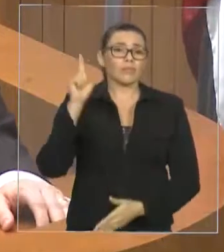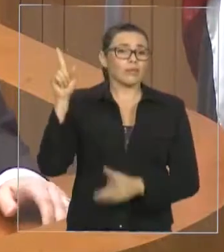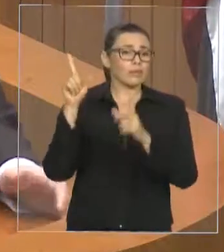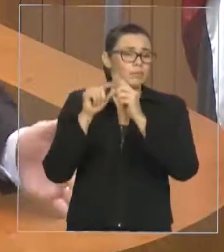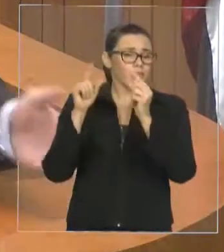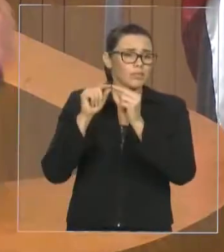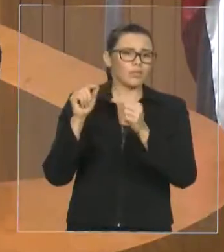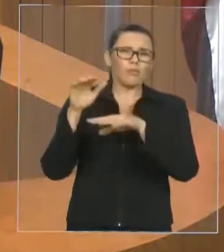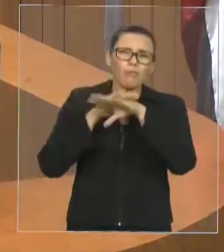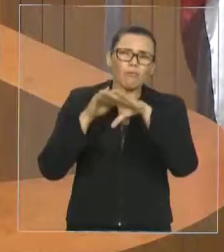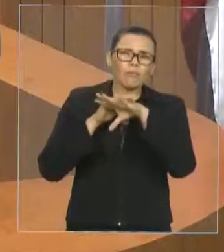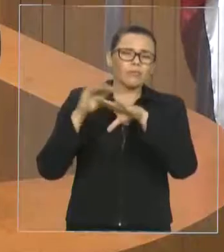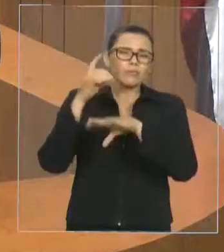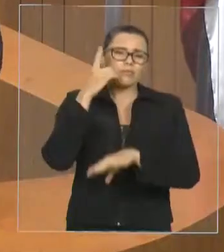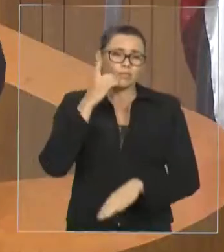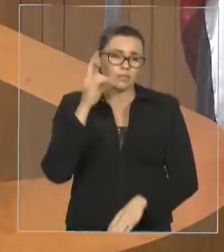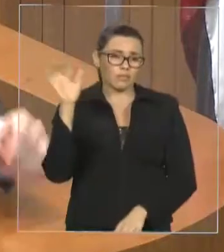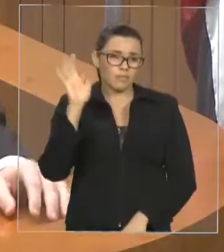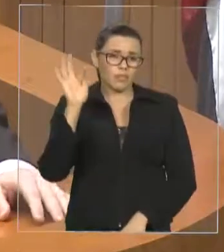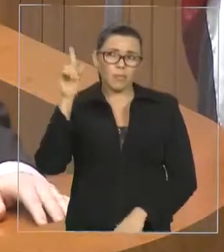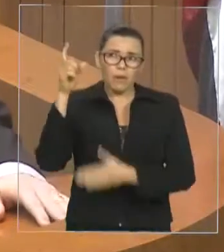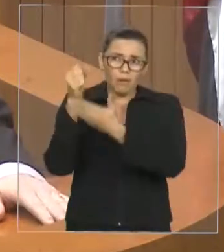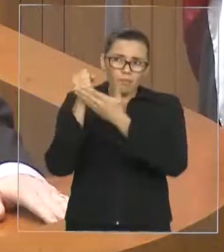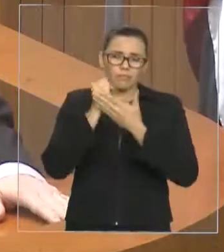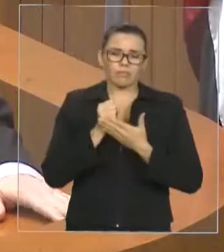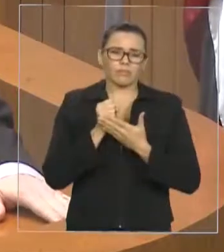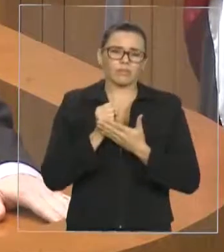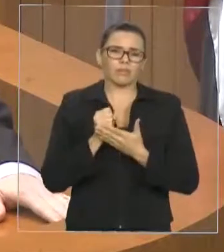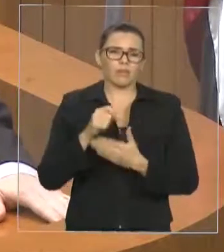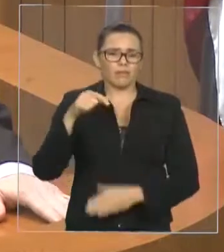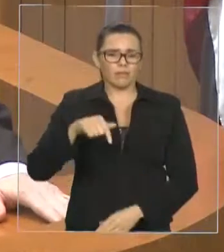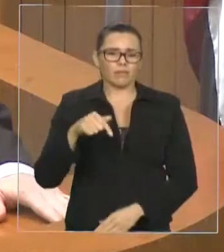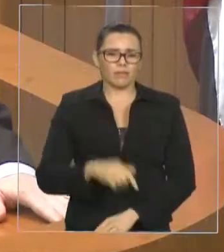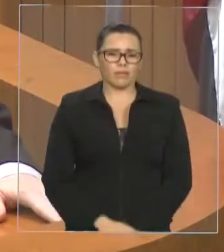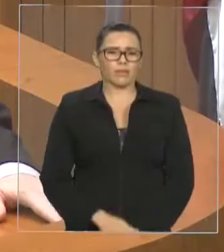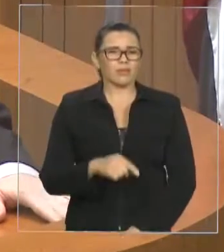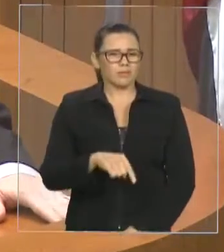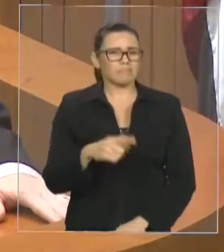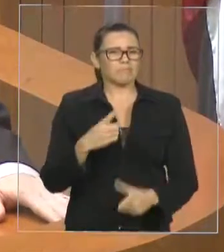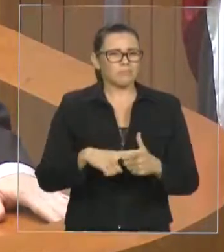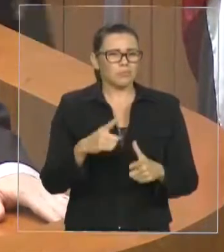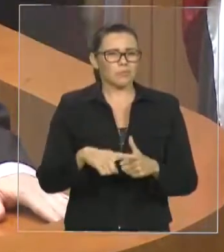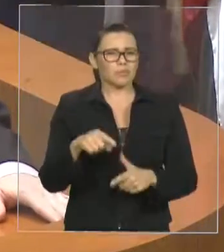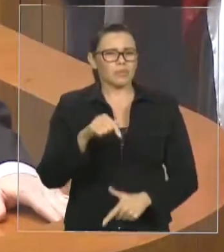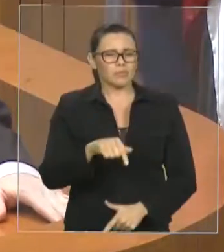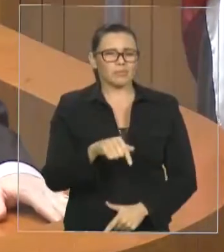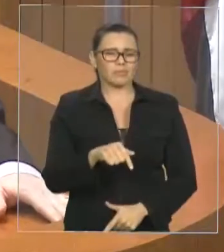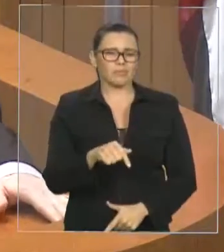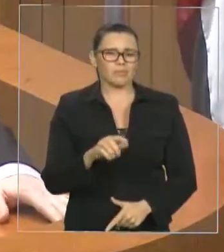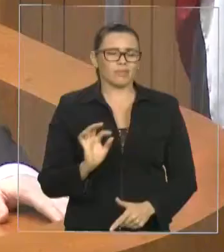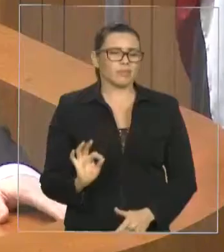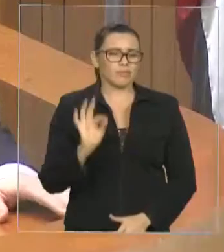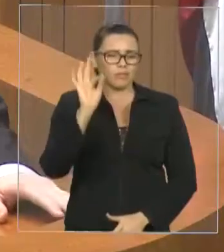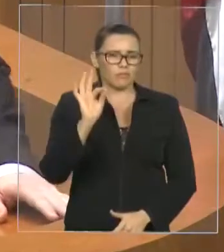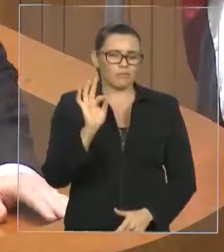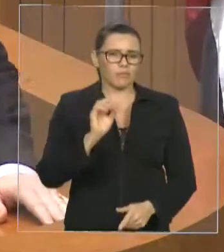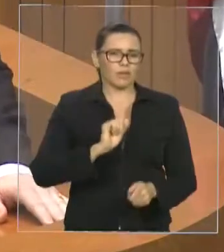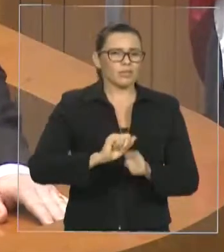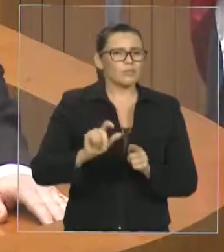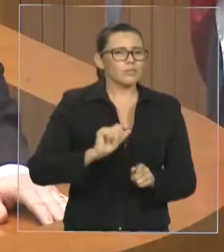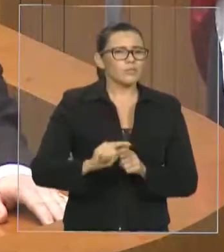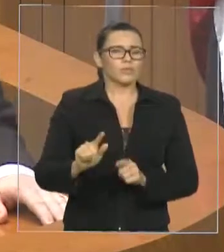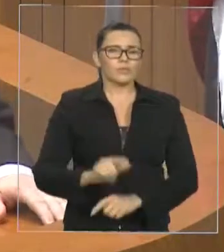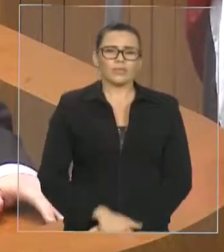inclusive porque inclusive porque aquela situação do campus e pinheiro ela extrapola diferenças político-partidárias